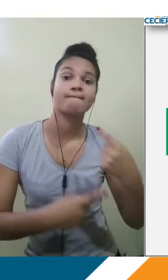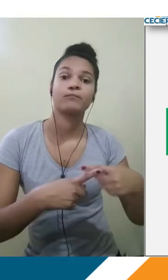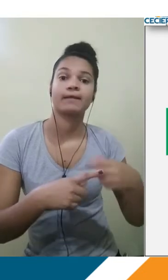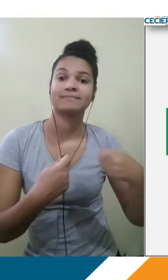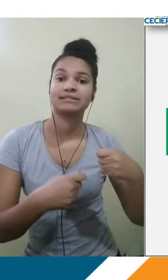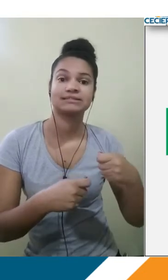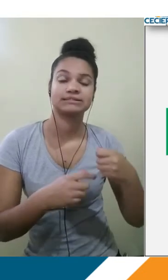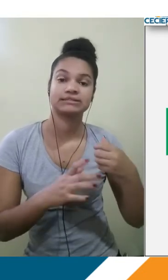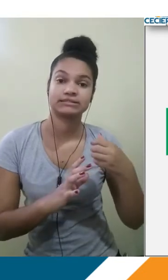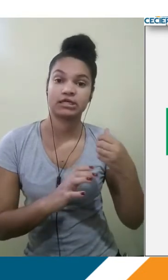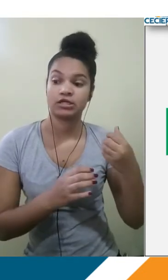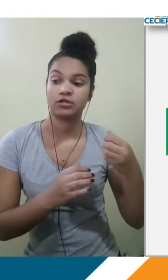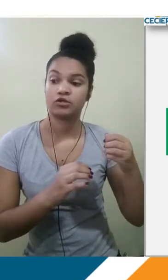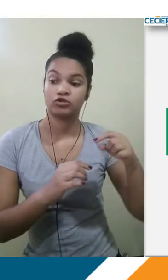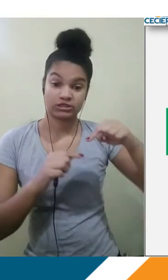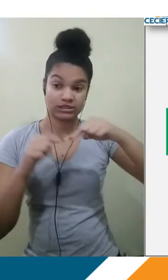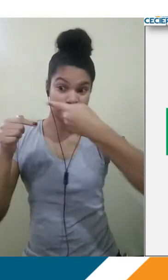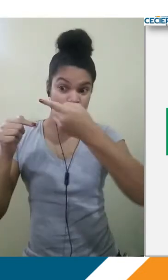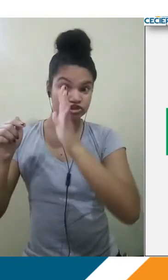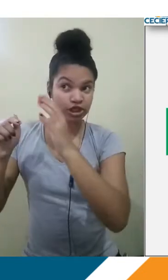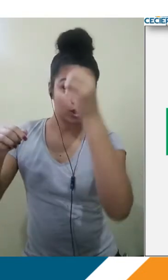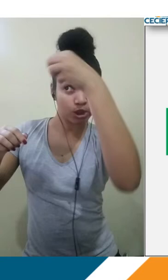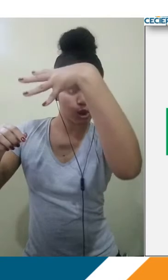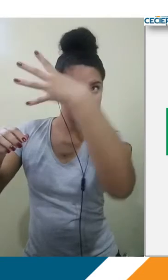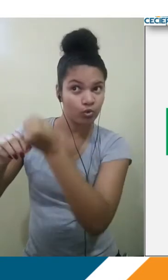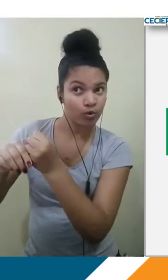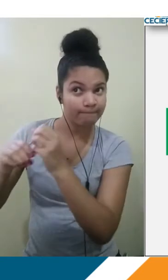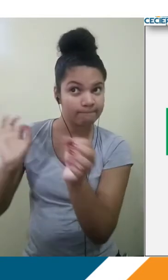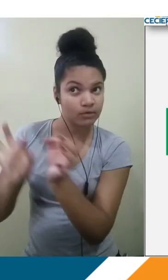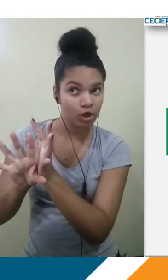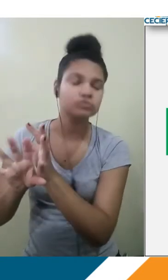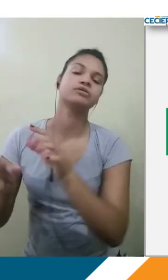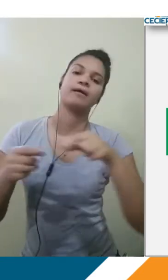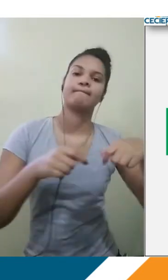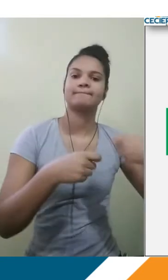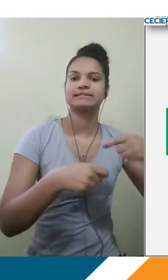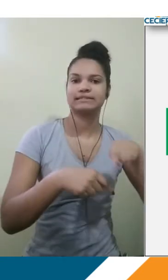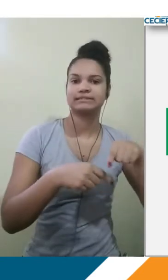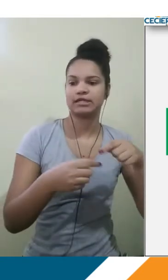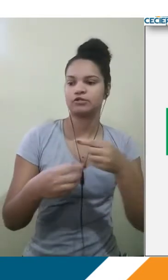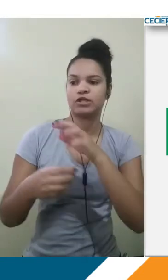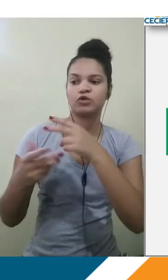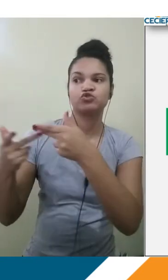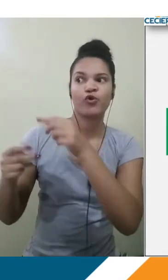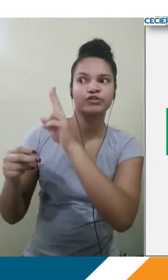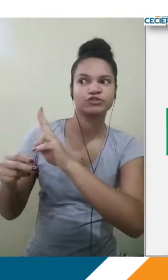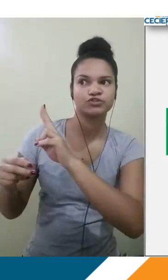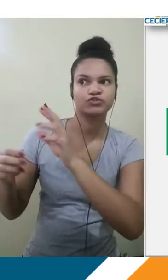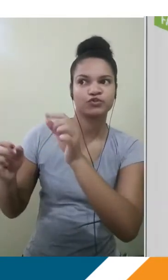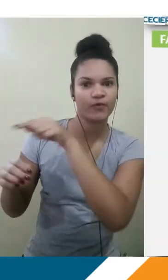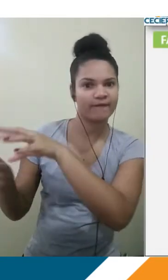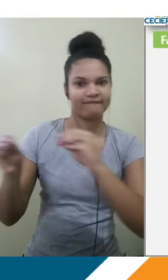dos produtos da fase fotoquímica. Vamos ver de maneira resumida os principais eventos de cada fase.